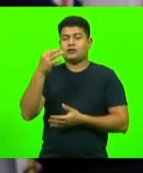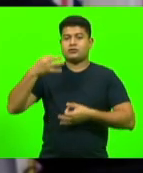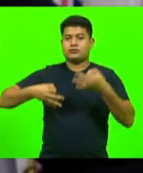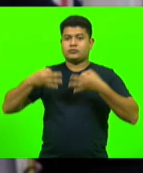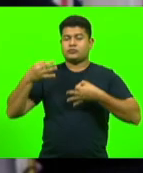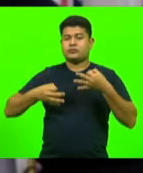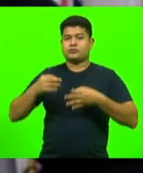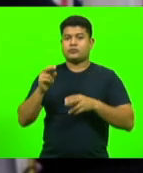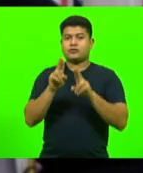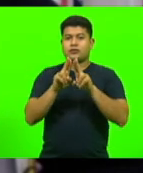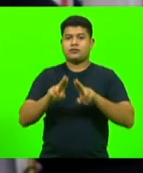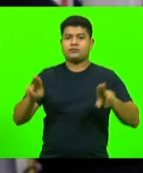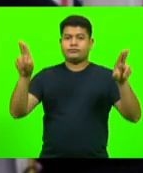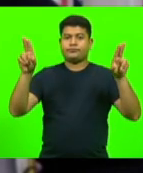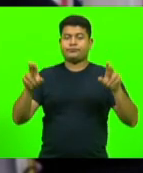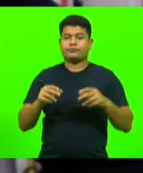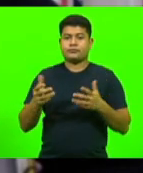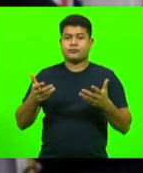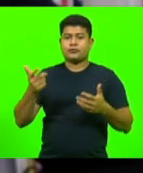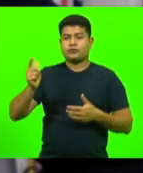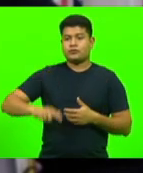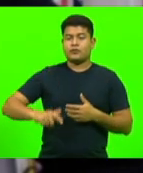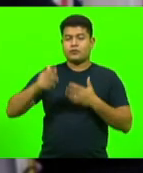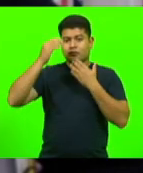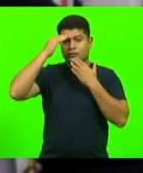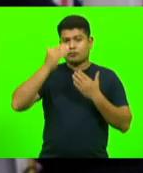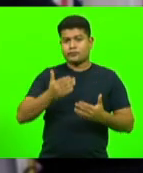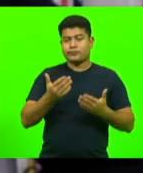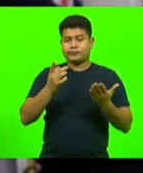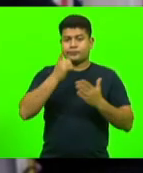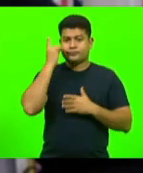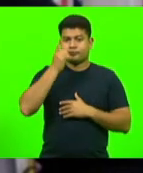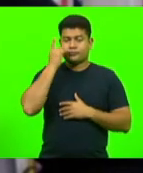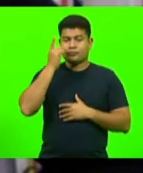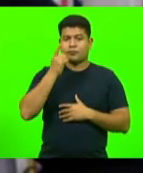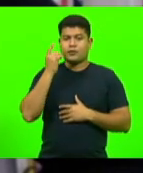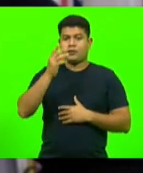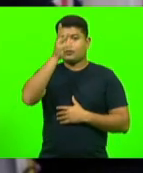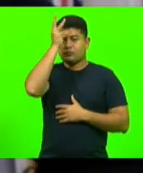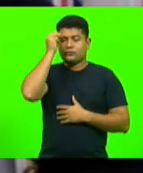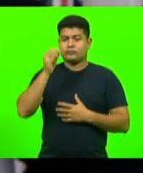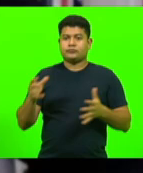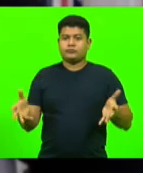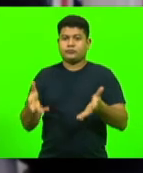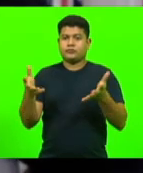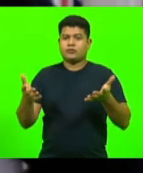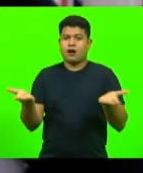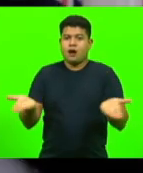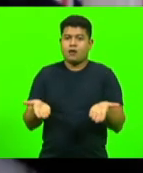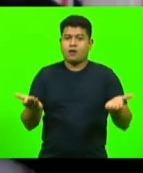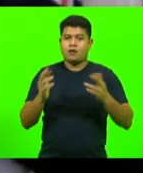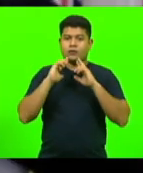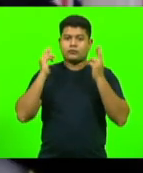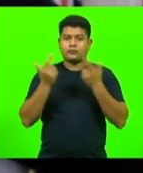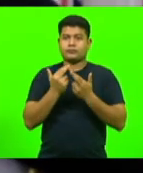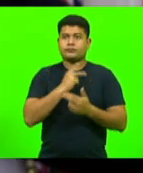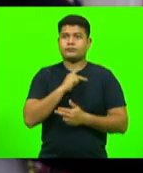vez e parabenizar a deputada por promover essa audiência pública